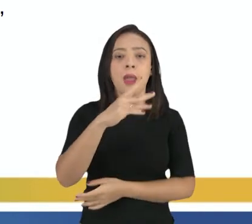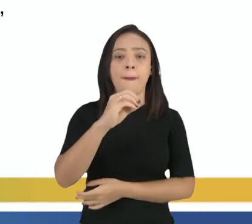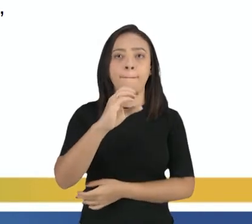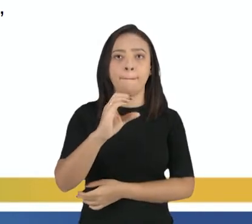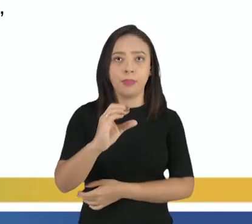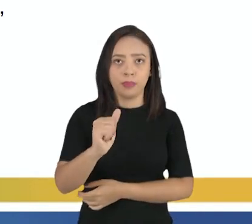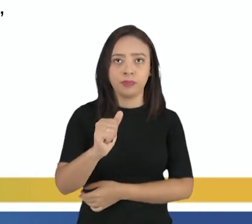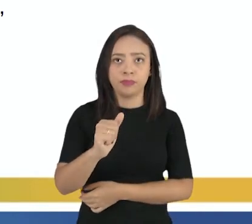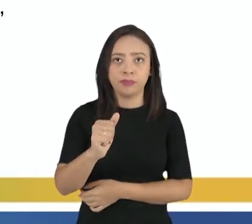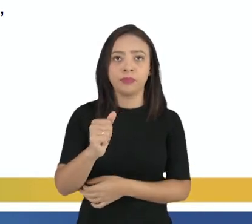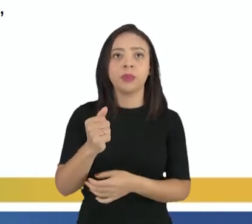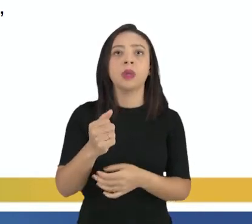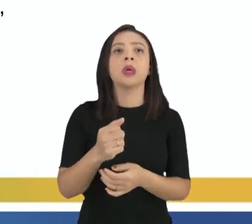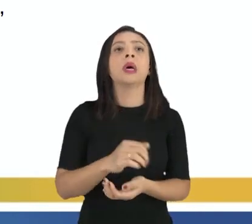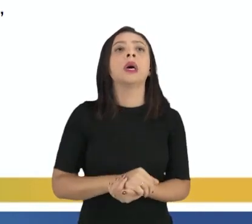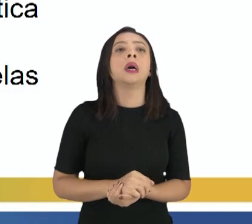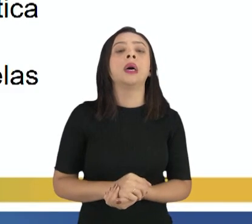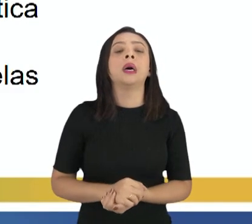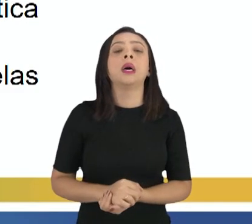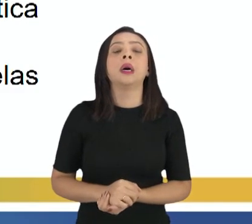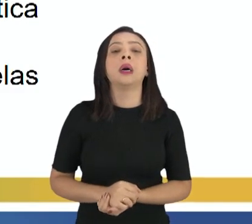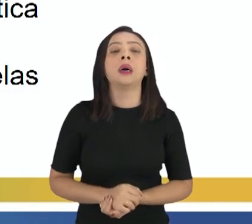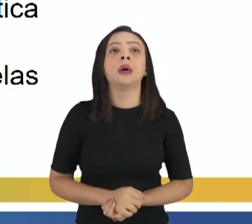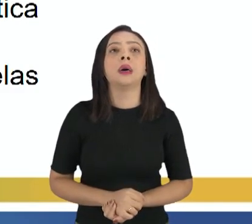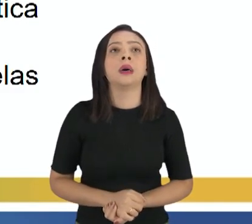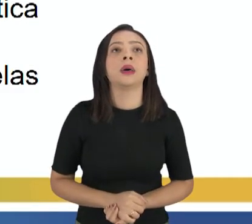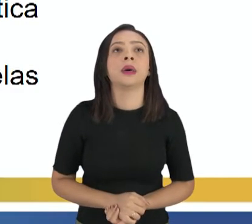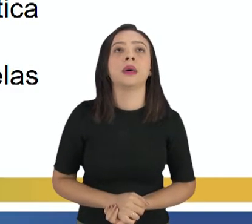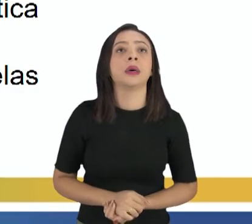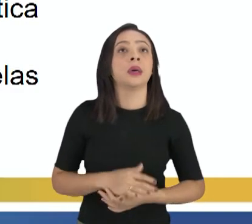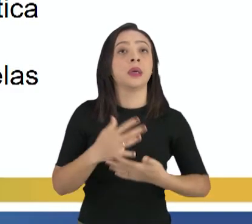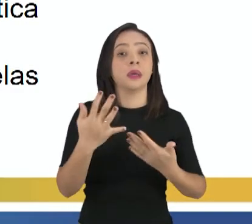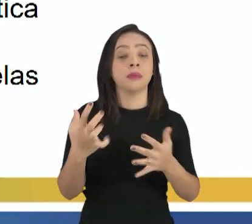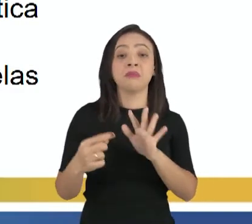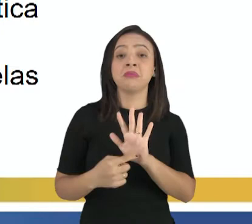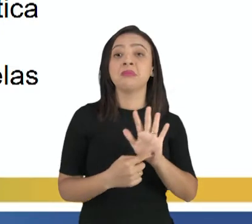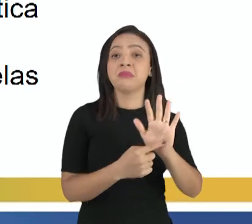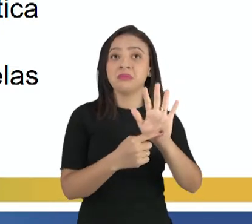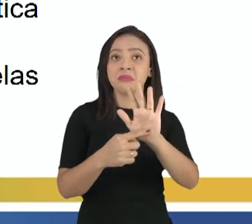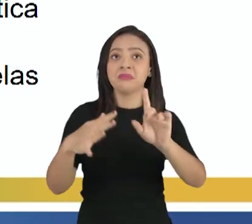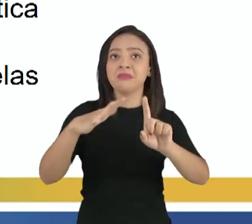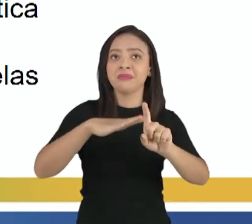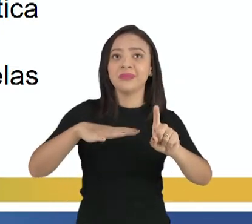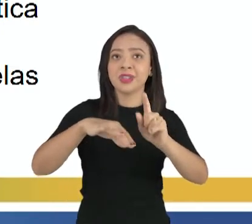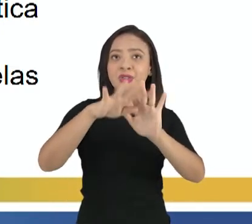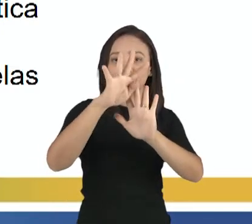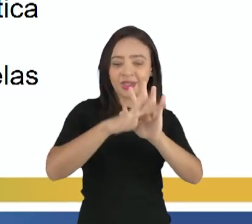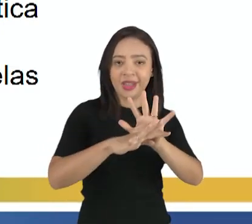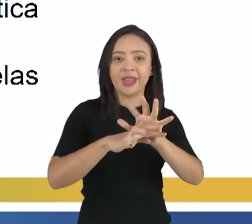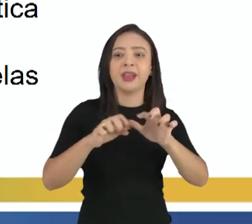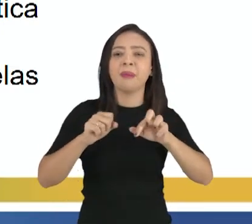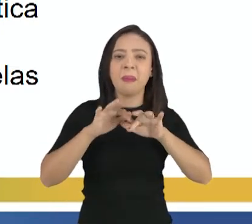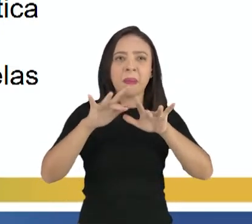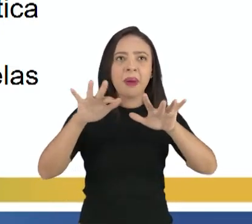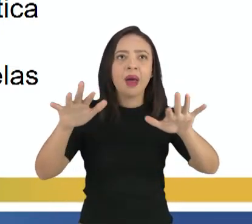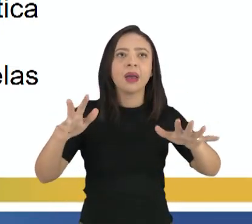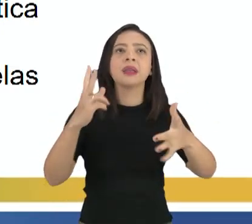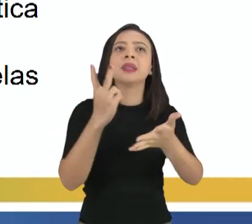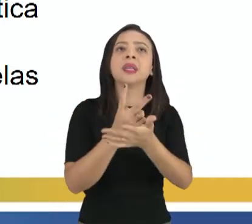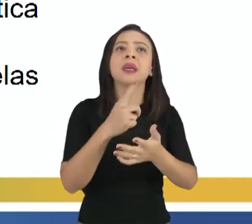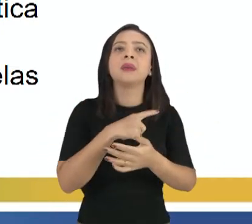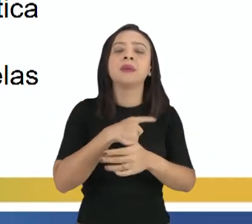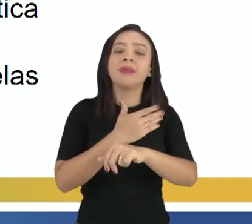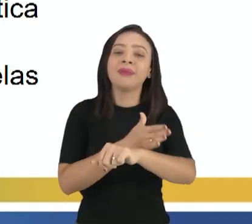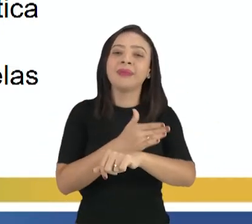de 2006. Aí vejamos a questão. Ao circularem socialmente os textos, realizam-se